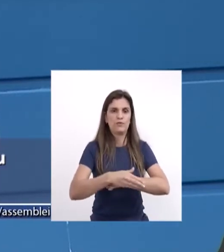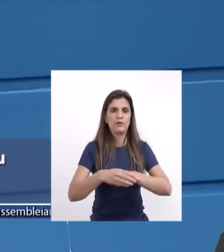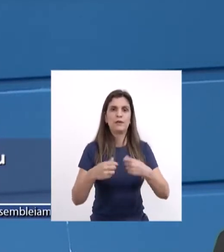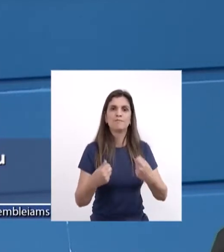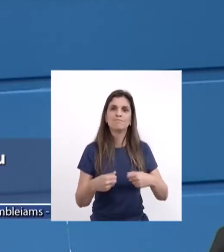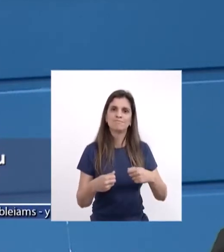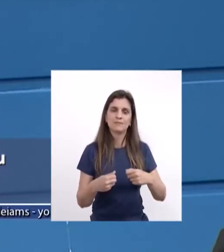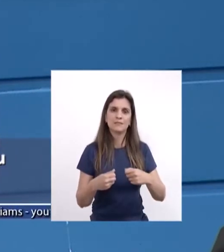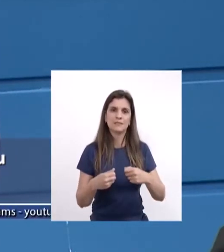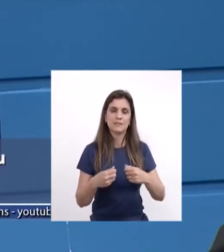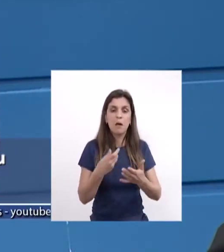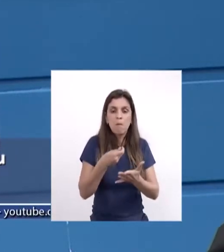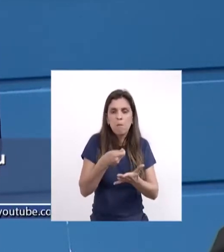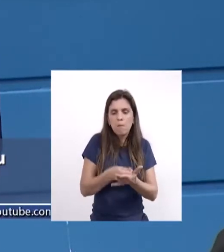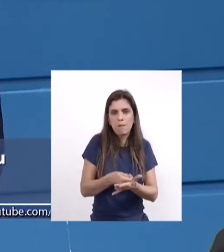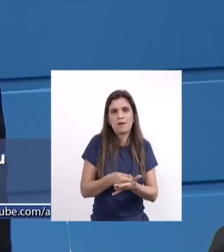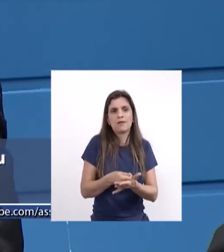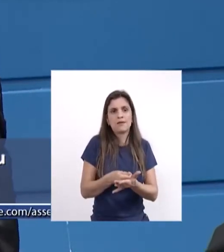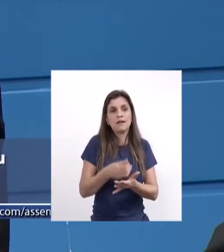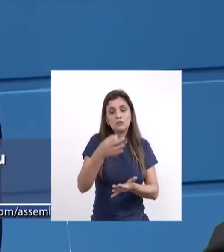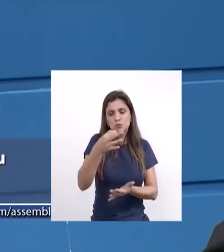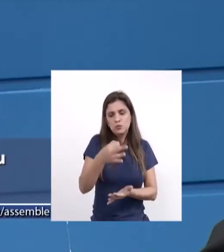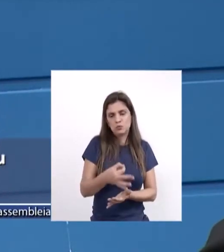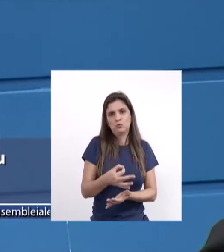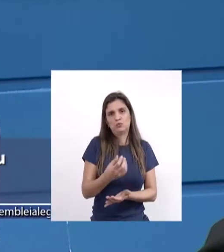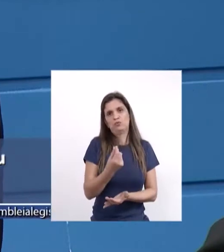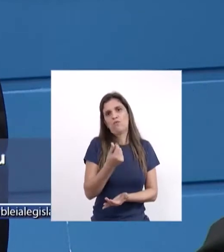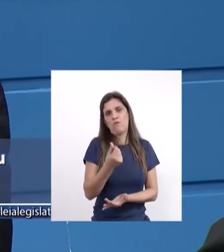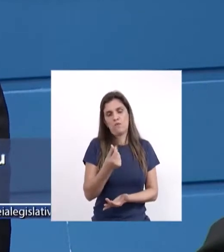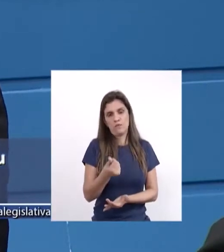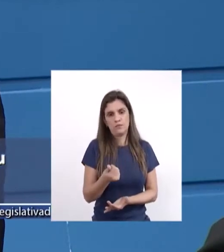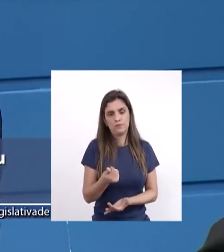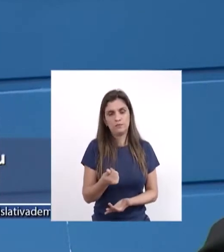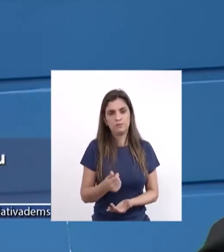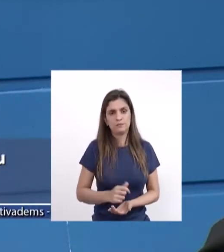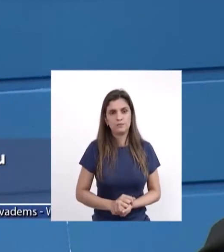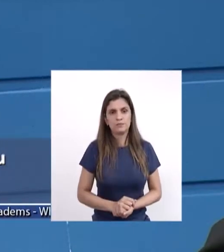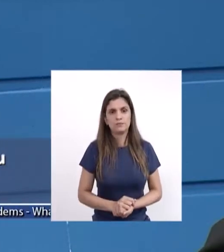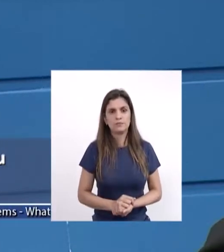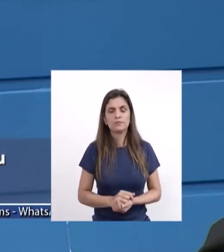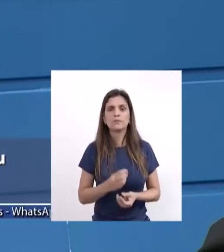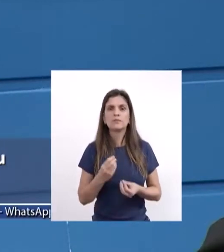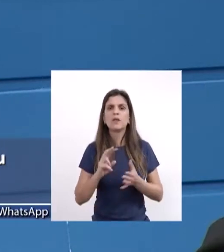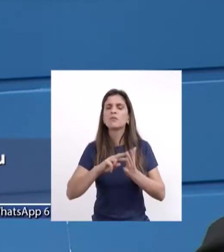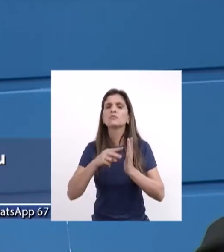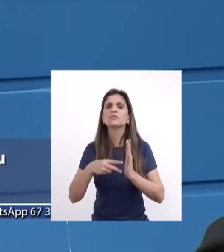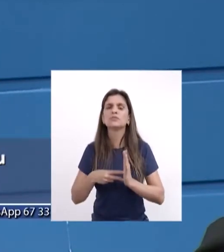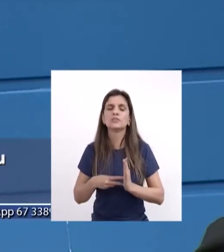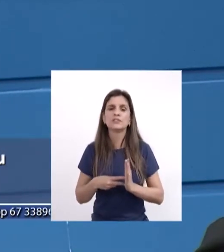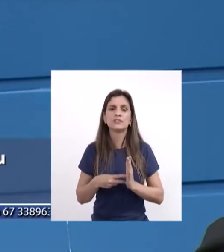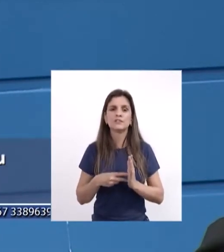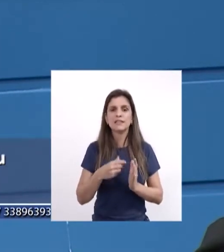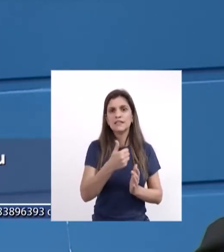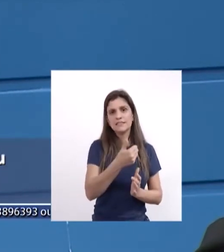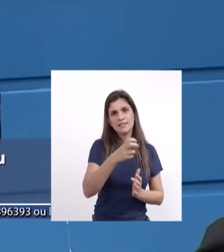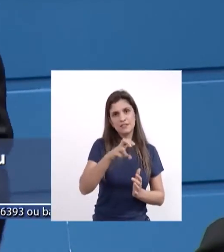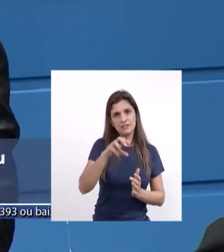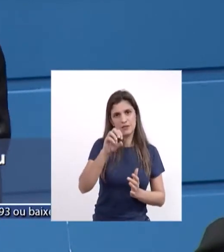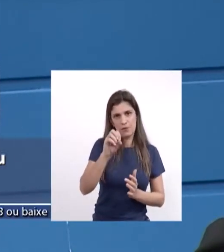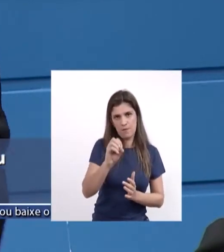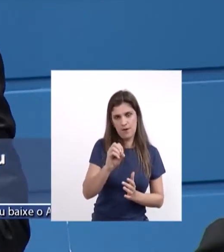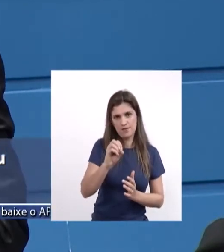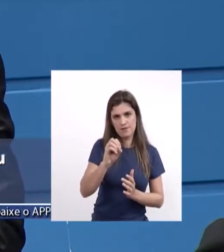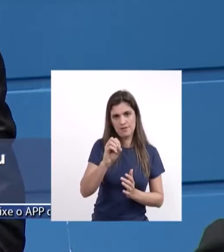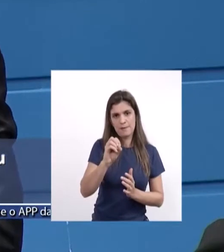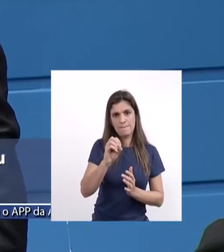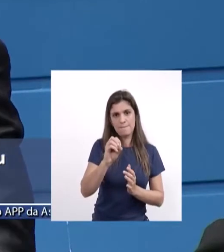aí uma conta, eu aqui mais ou menos multipliquei o que significa 150 para 850, que é